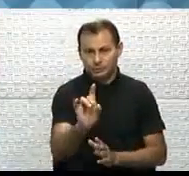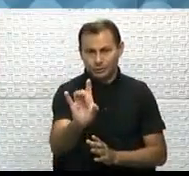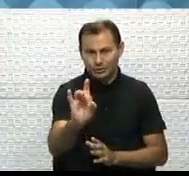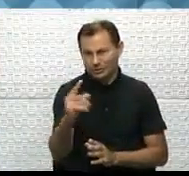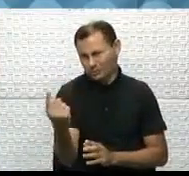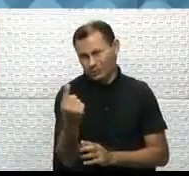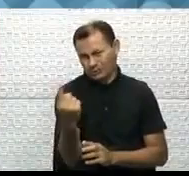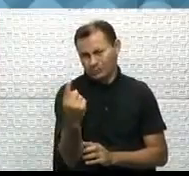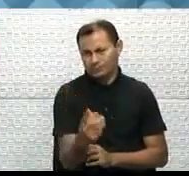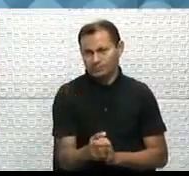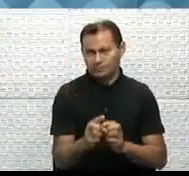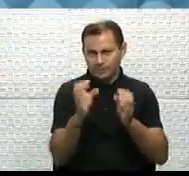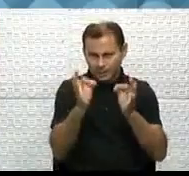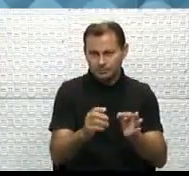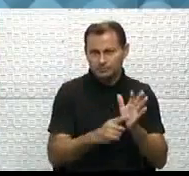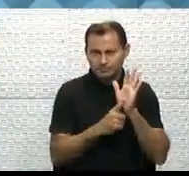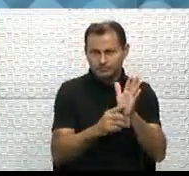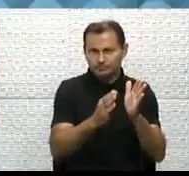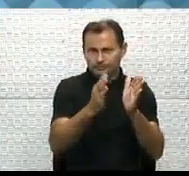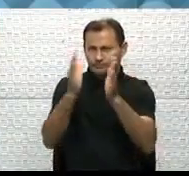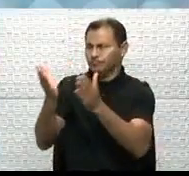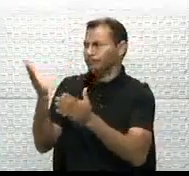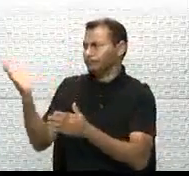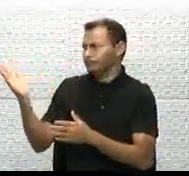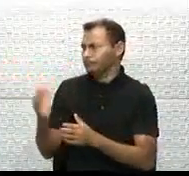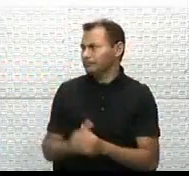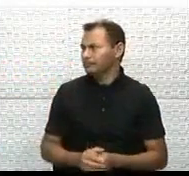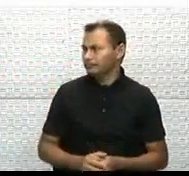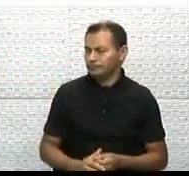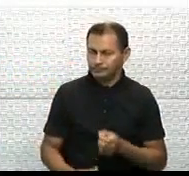sozinho. Acompanhe comigo no quadro novamente.